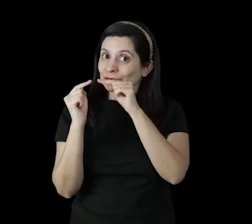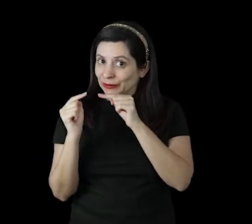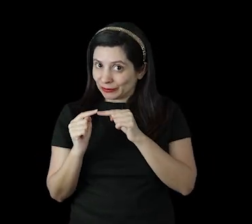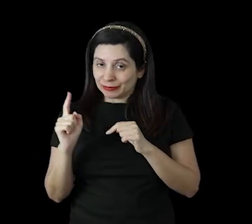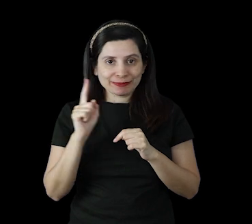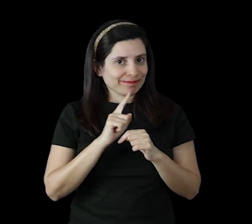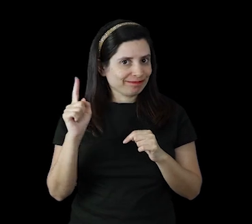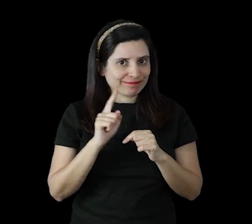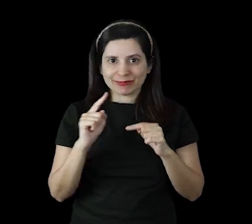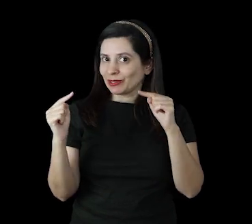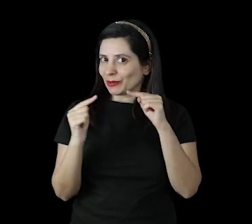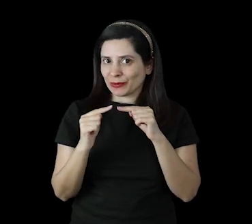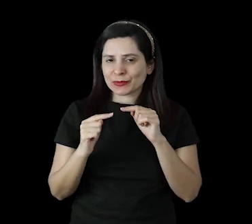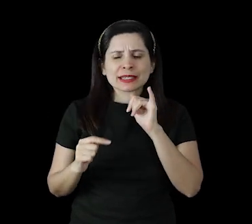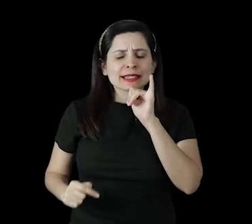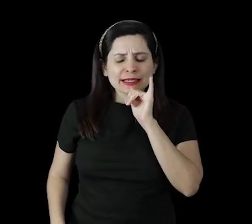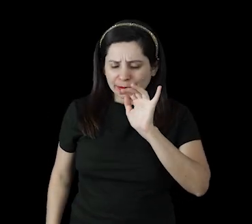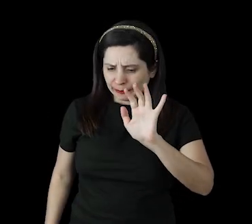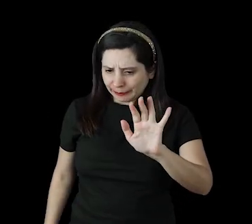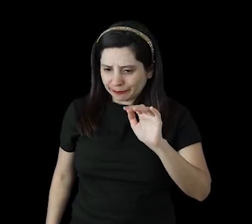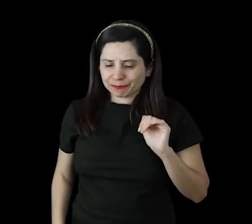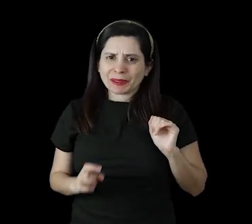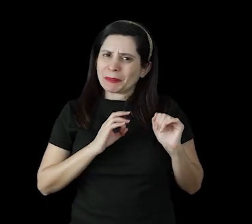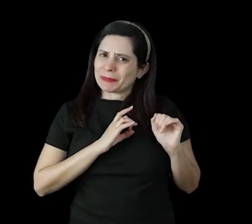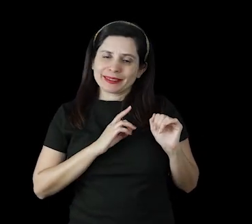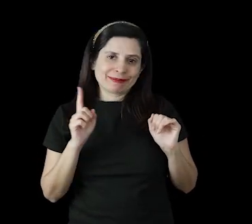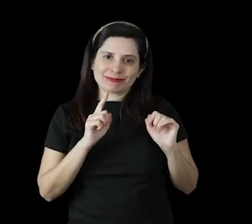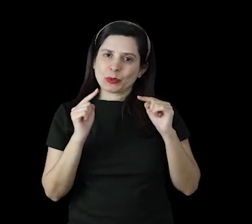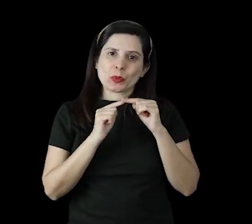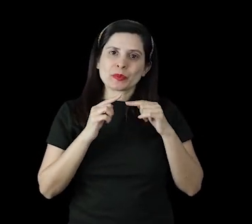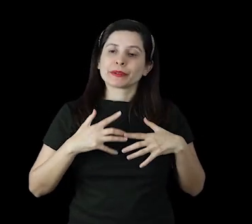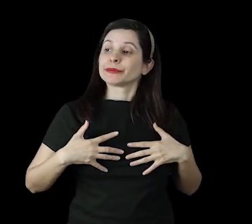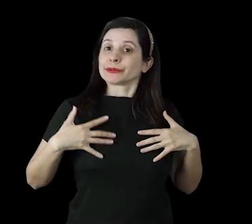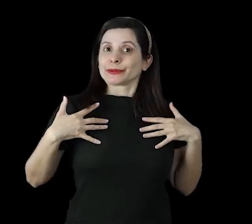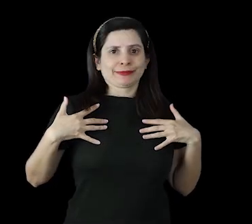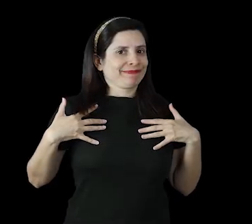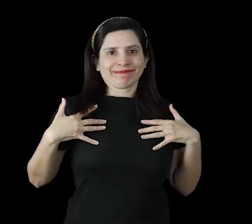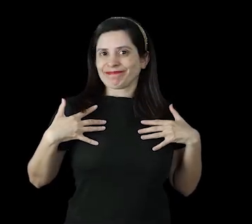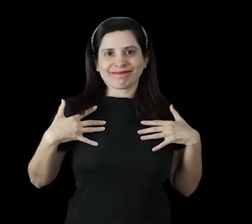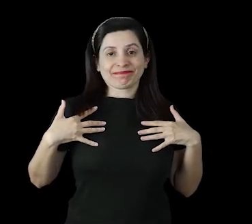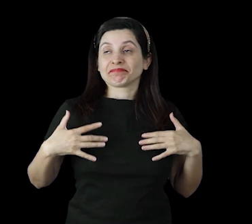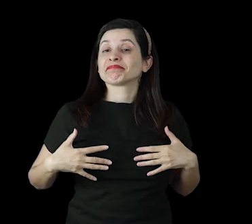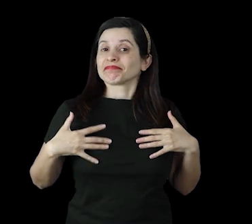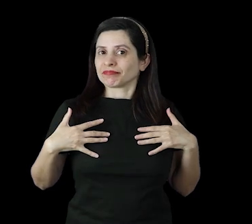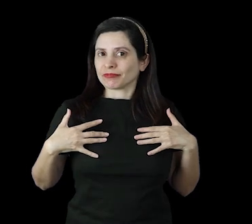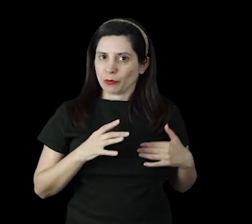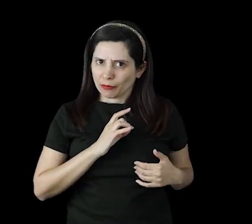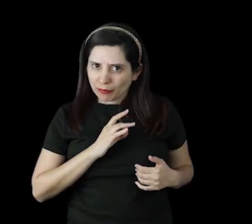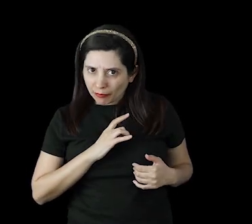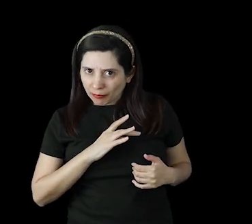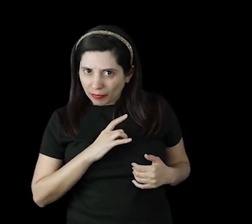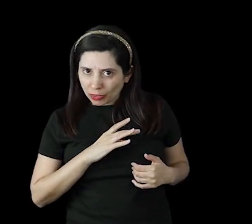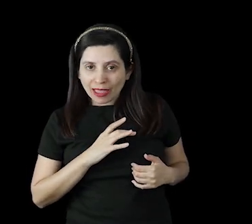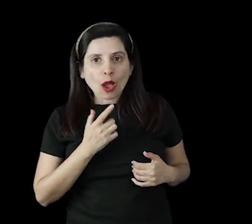que não combinam. Por exemplo, medo não combina com orgulho, né? Tipo, uma pessoa medrosa.